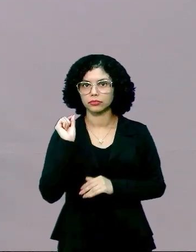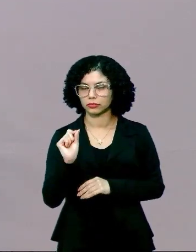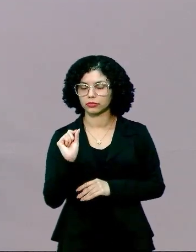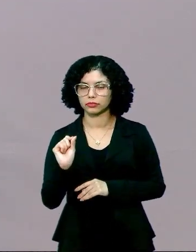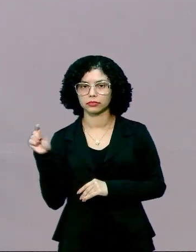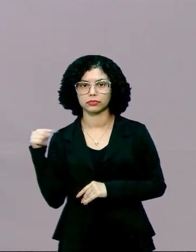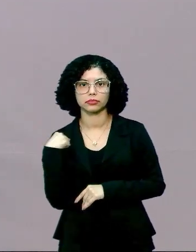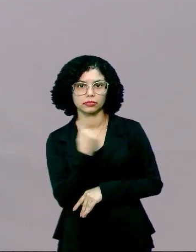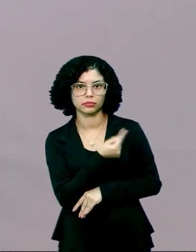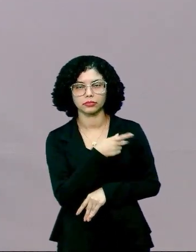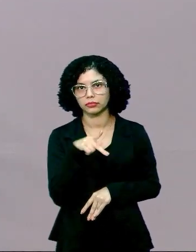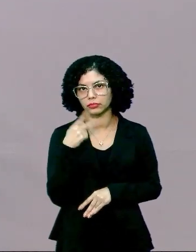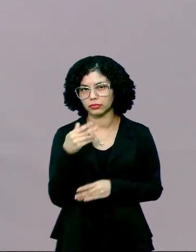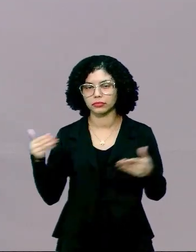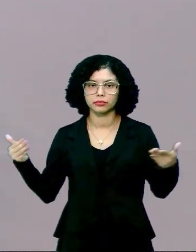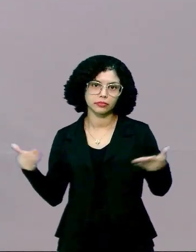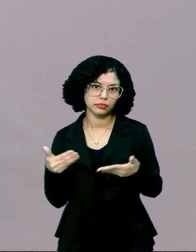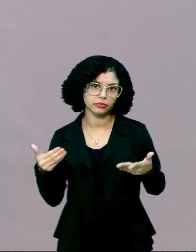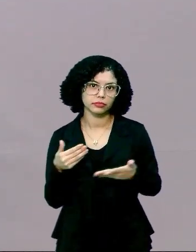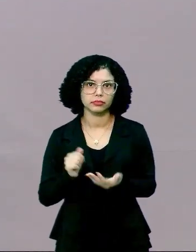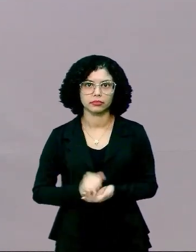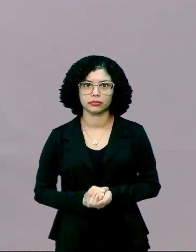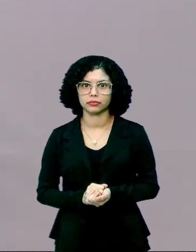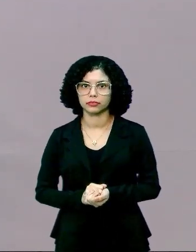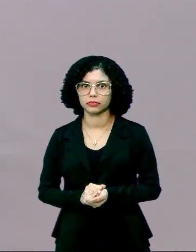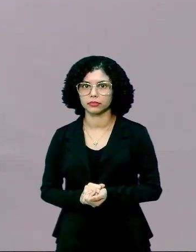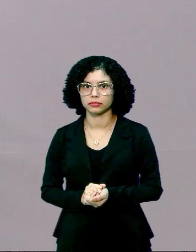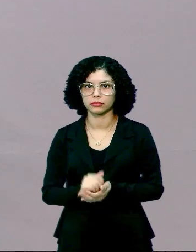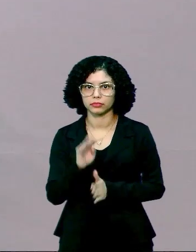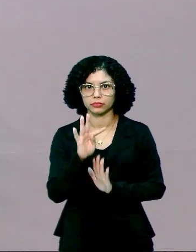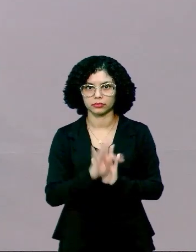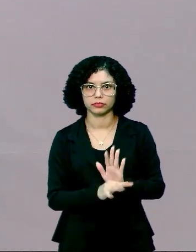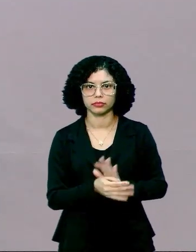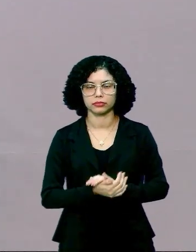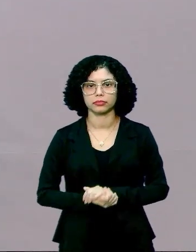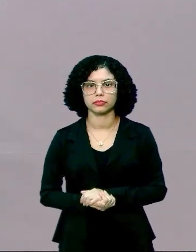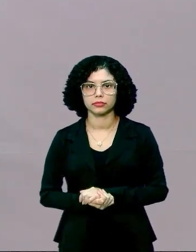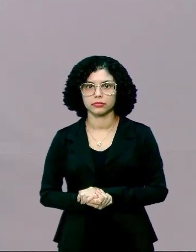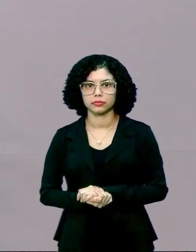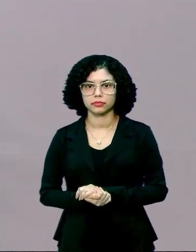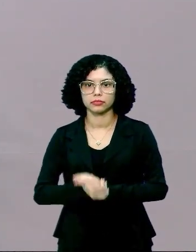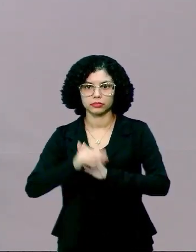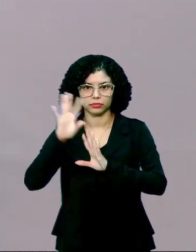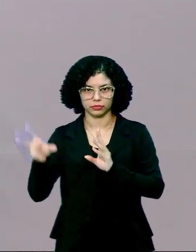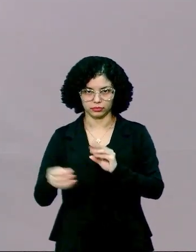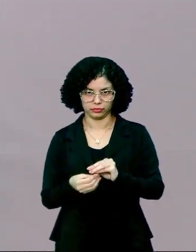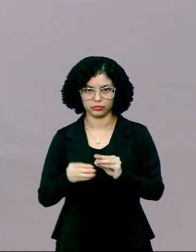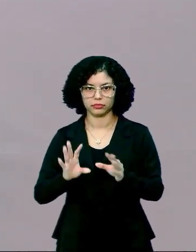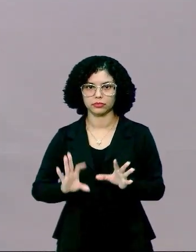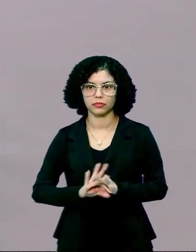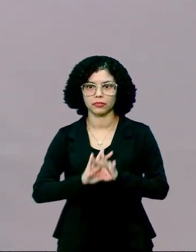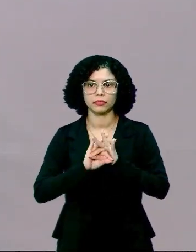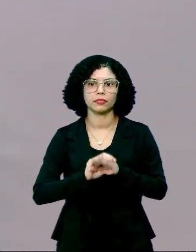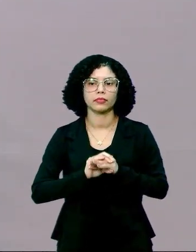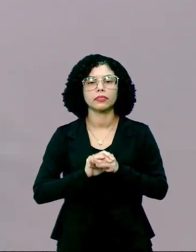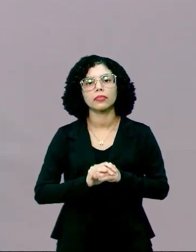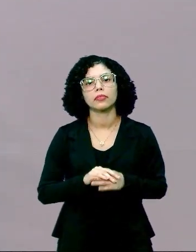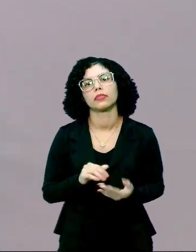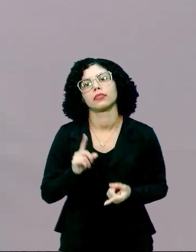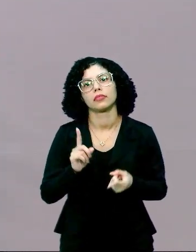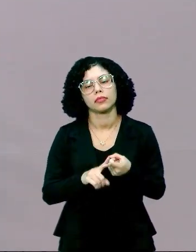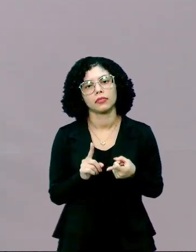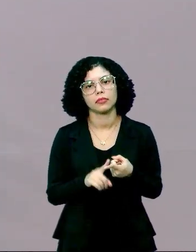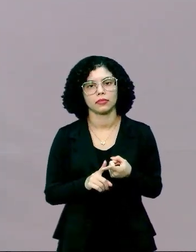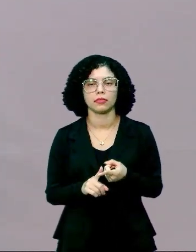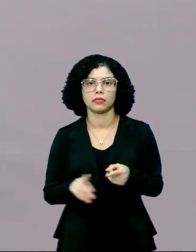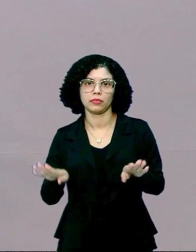nós falamos hoje em relação ao texto, ok? Está completamente interligado, principalmente